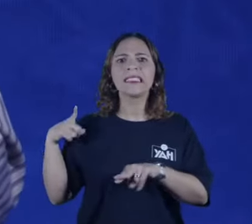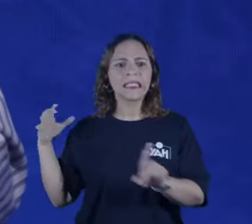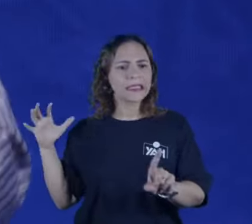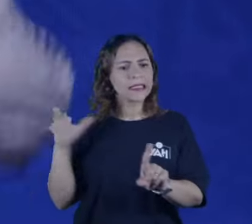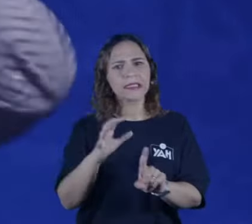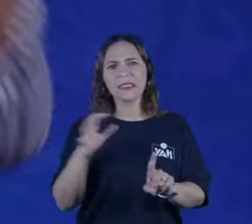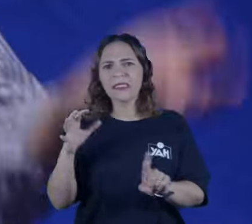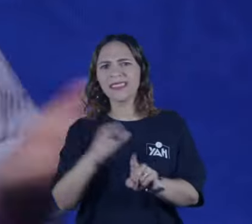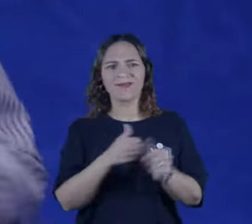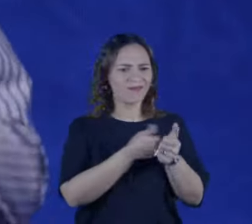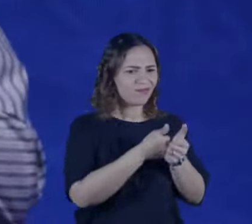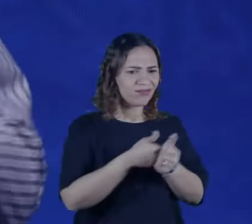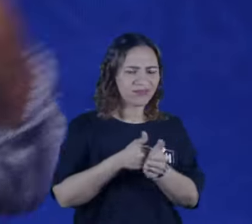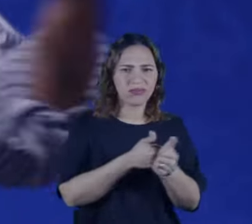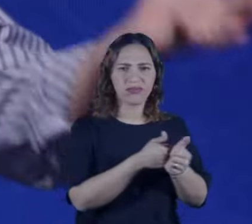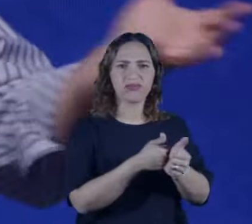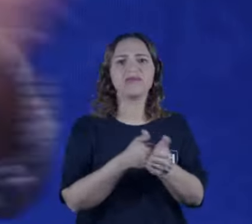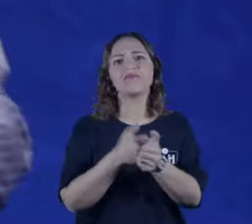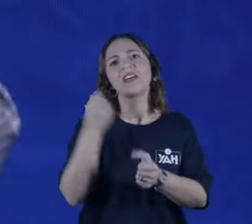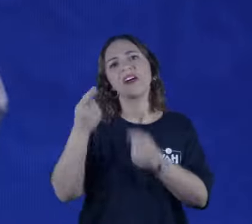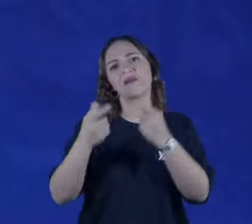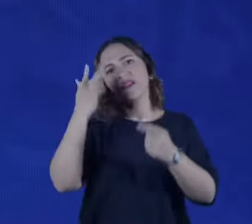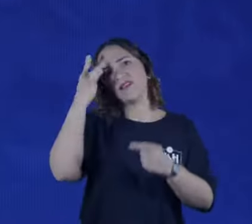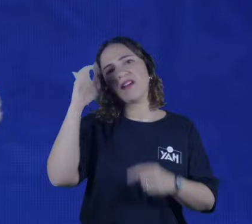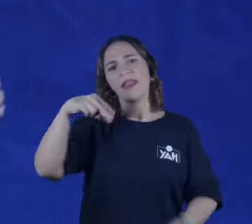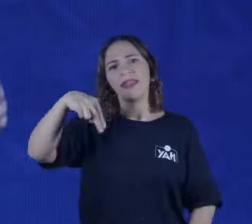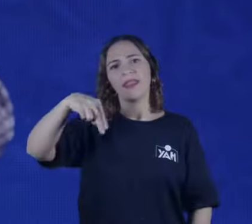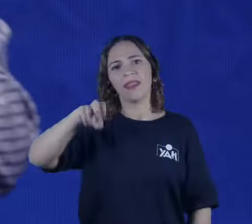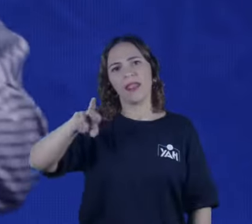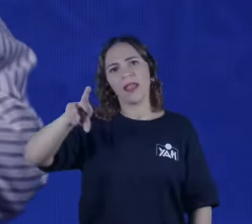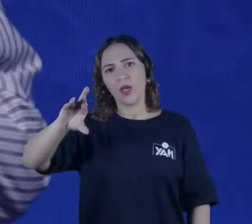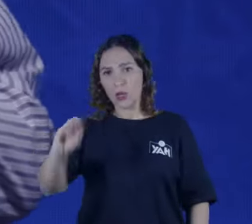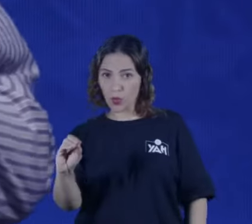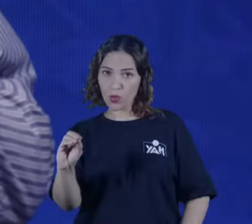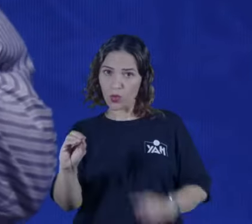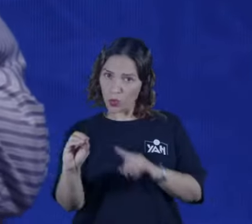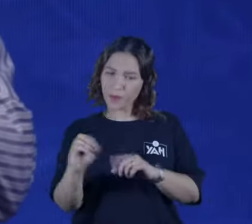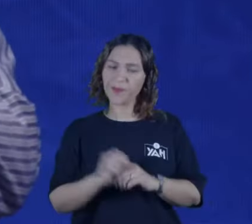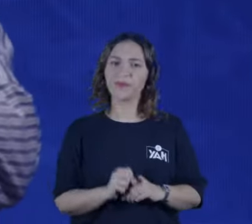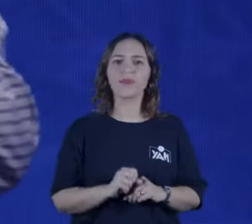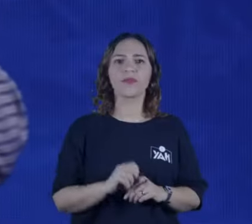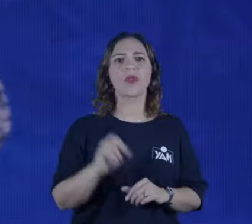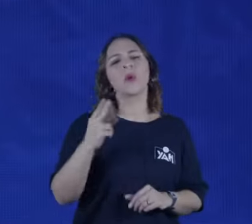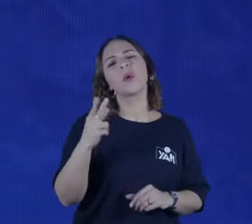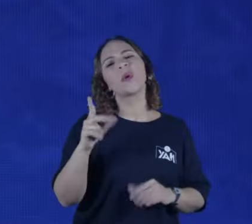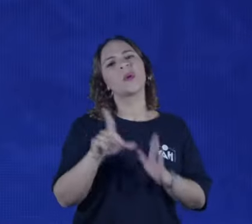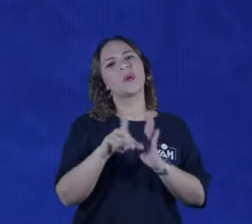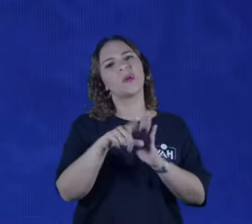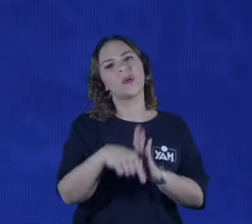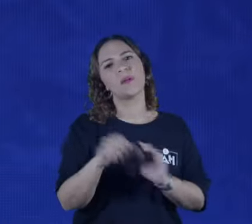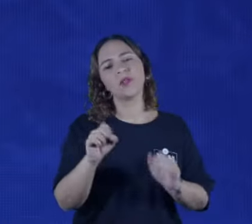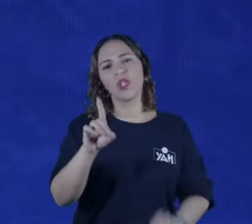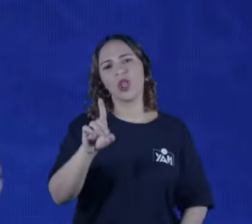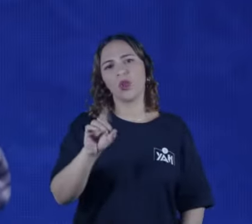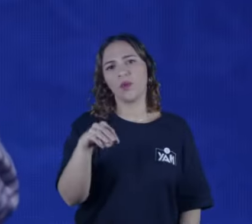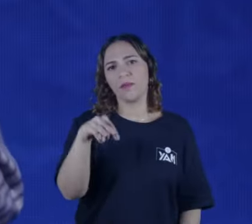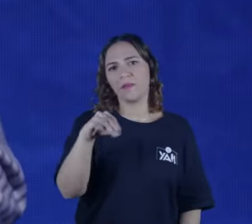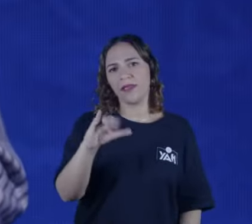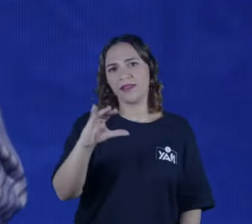perseguição, alguns acham que a perseguição de Nero, se for Paulo é a de Nero, se for mais tardia, de